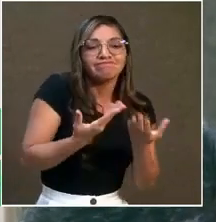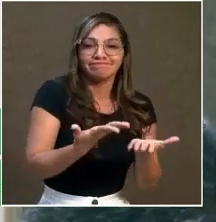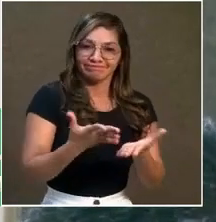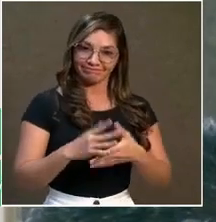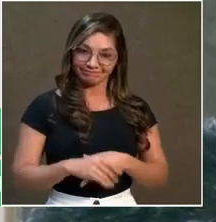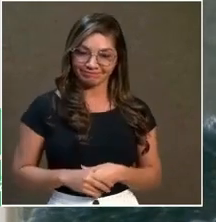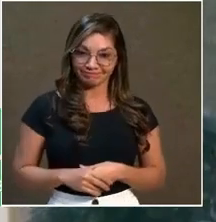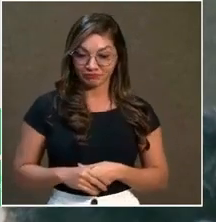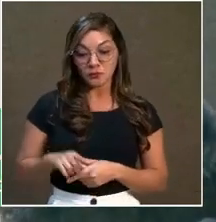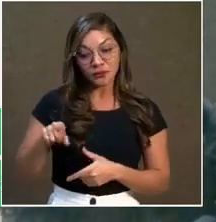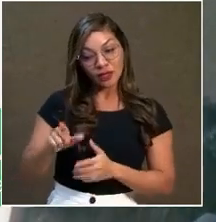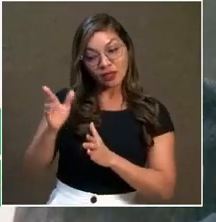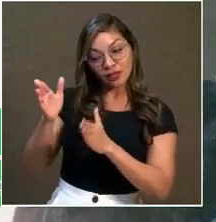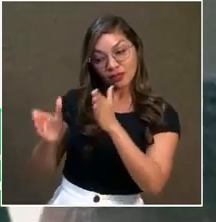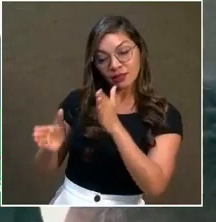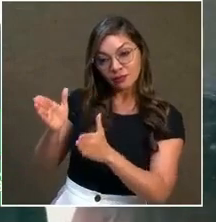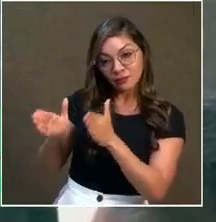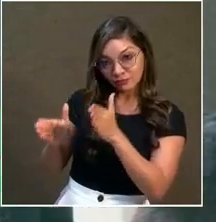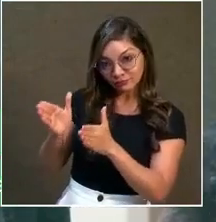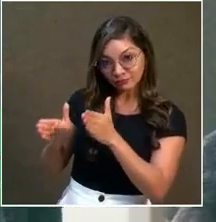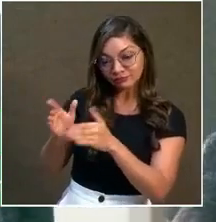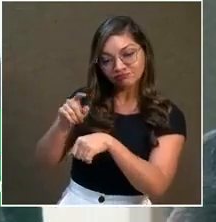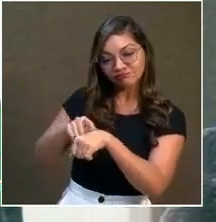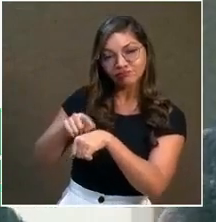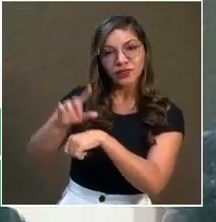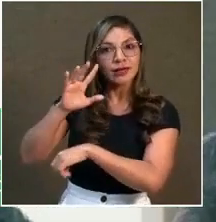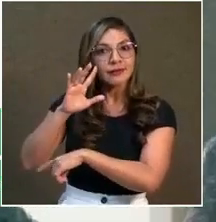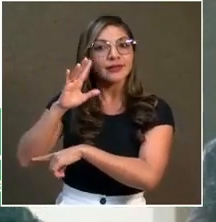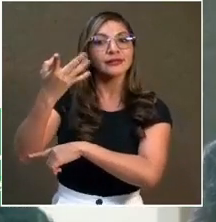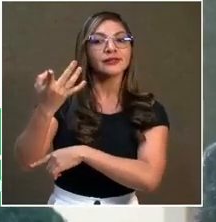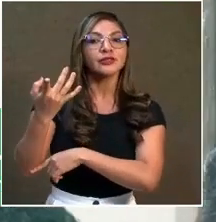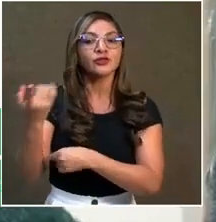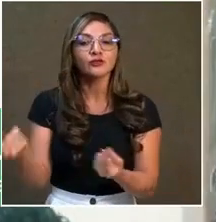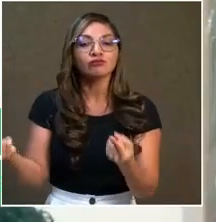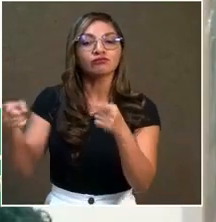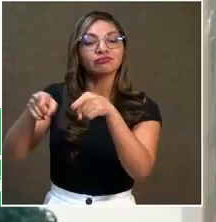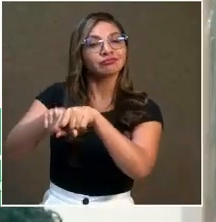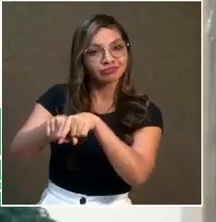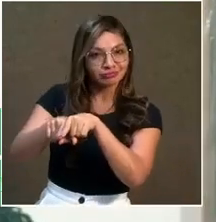E ali naquele momento que ele decidiu retornar,